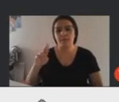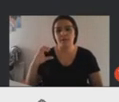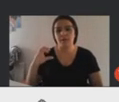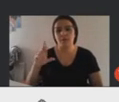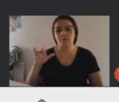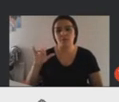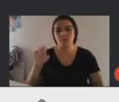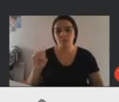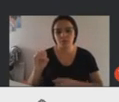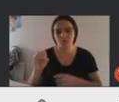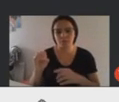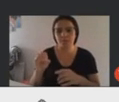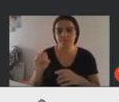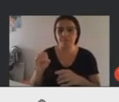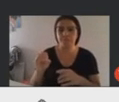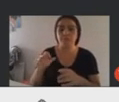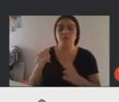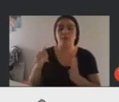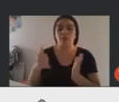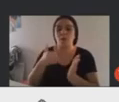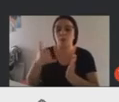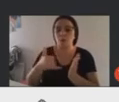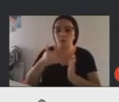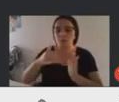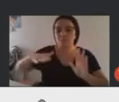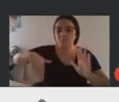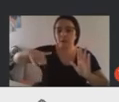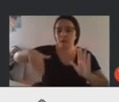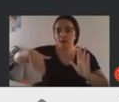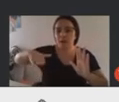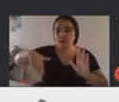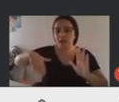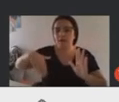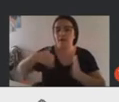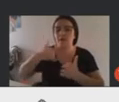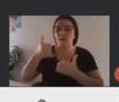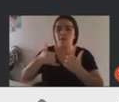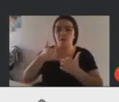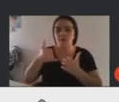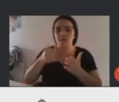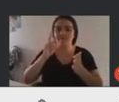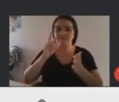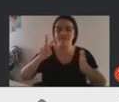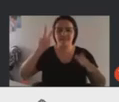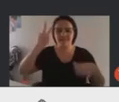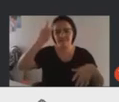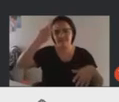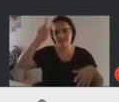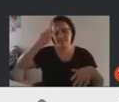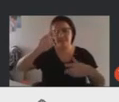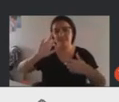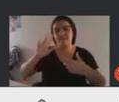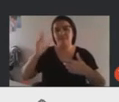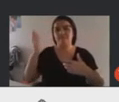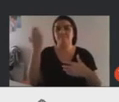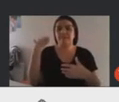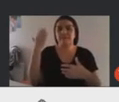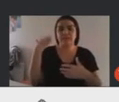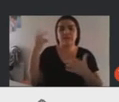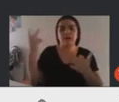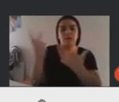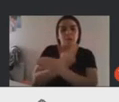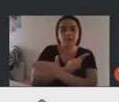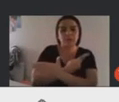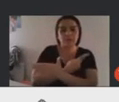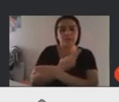caso, em óleo e sedimentos das praias atingidas pelo derramamento de óleo. Vocês devem estar lembrados que nós tivemos um derramamento de